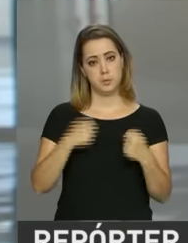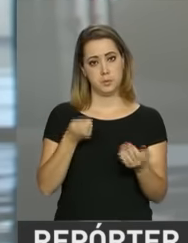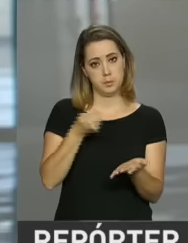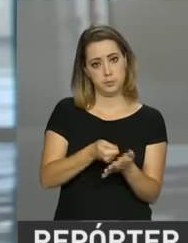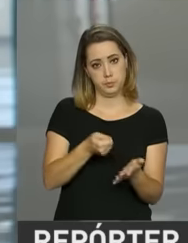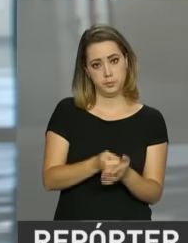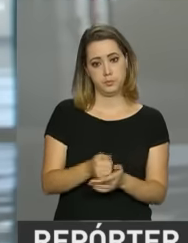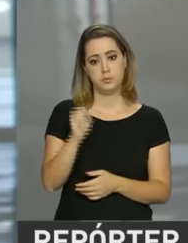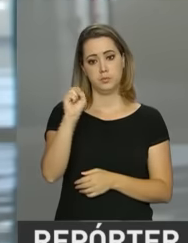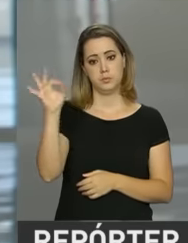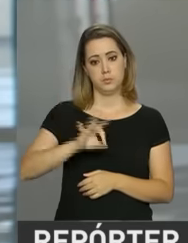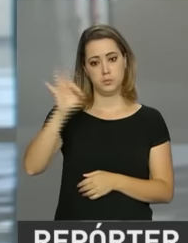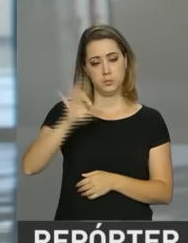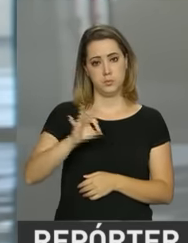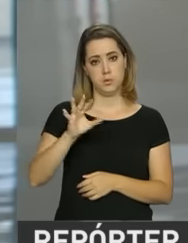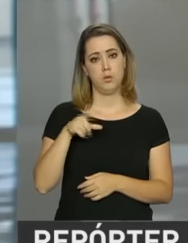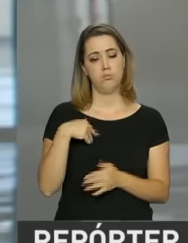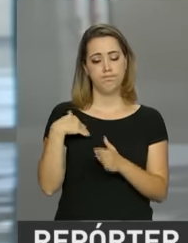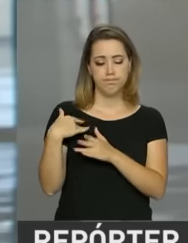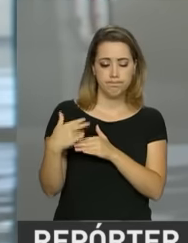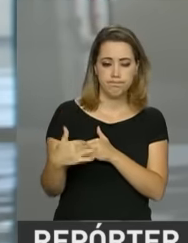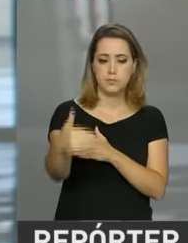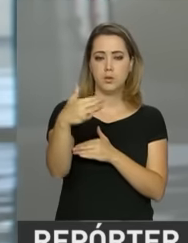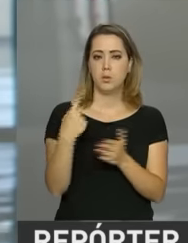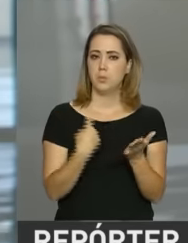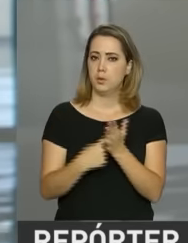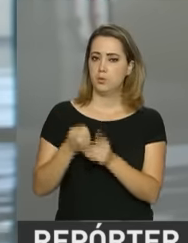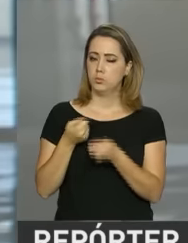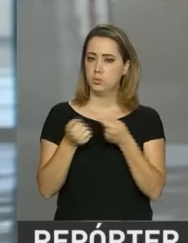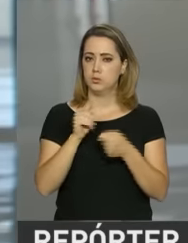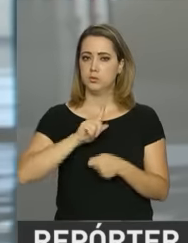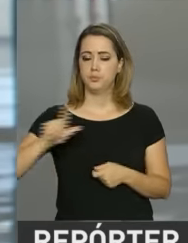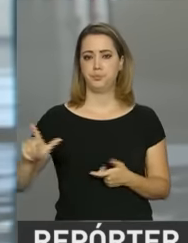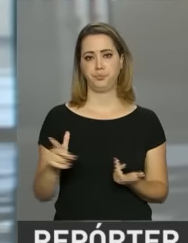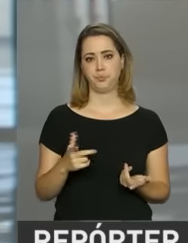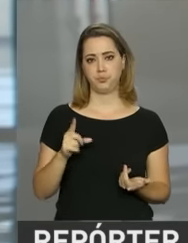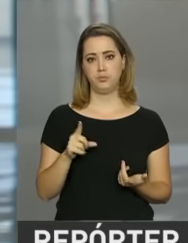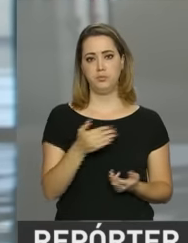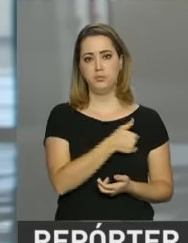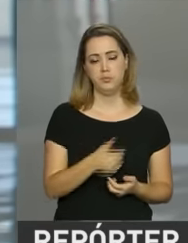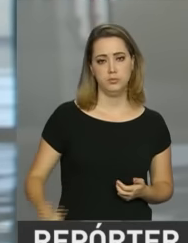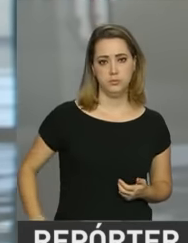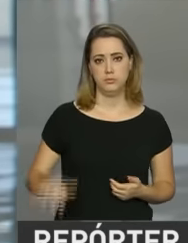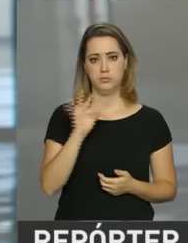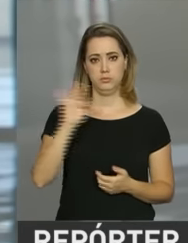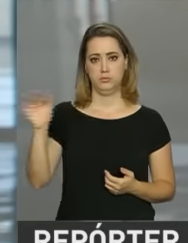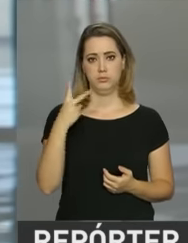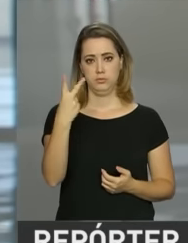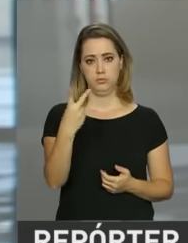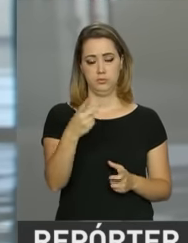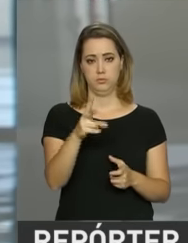alíquota Extra de 88% enquanto durar o ajuste fiscal o governo federal deve ainda autorizar dois